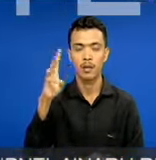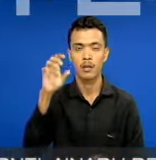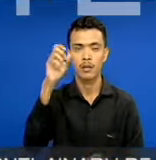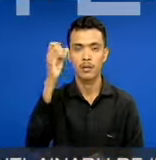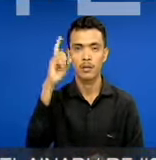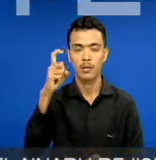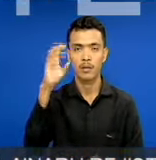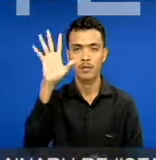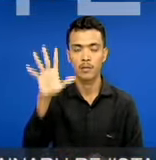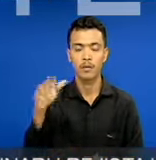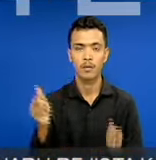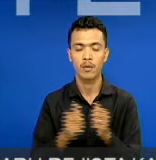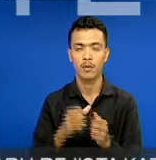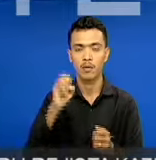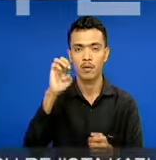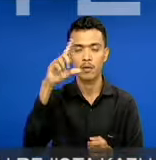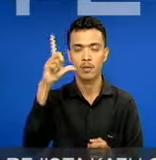40A65, Hosel Advance